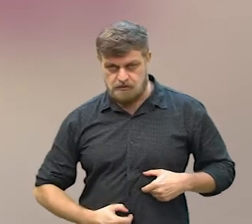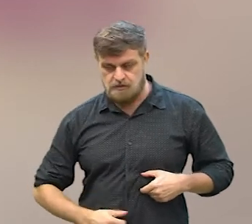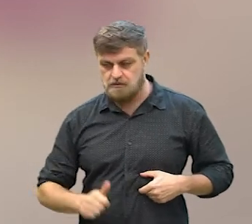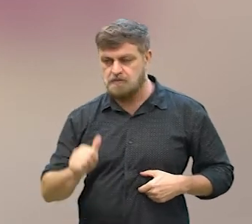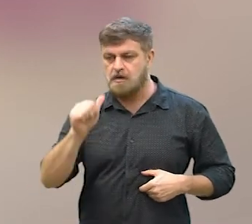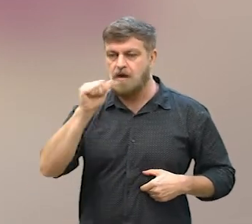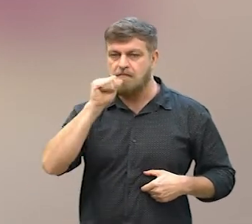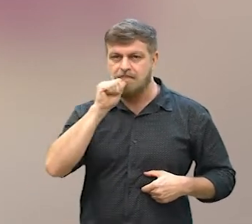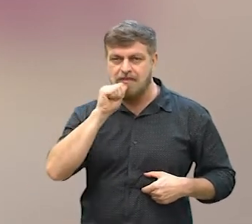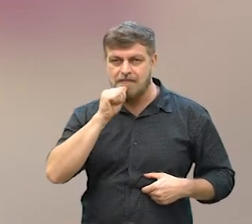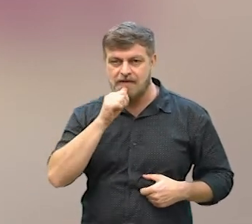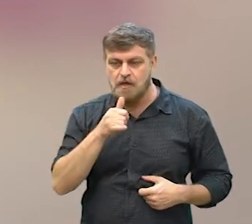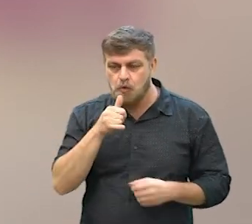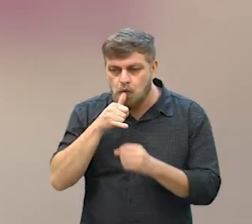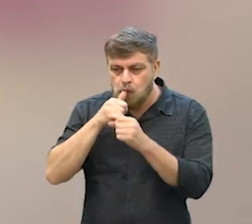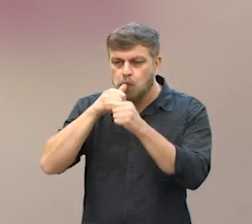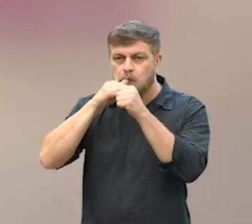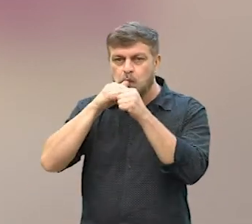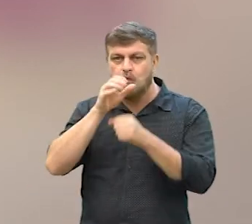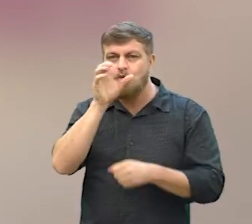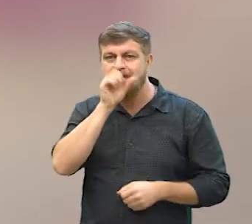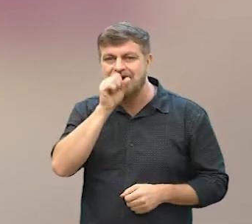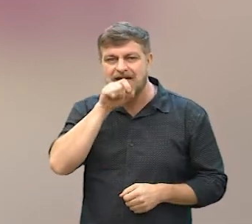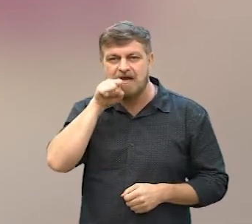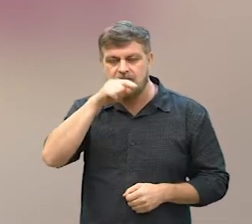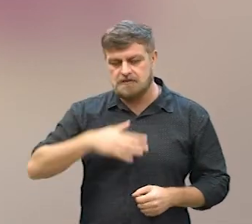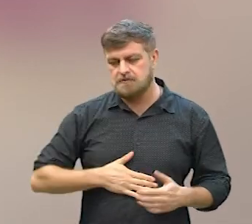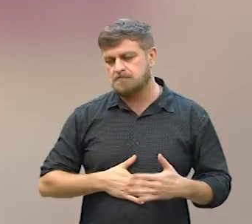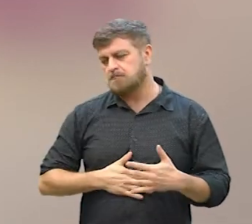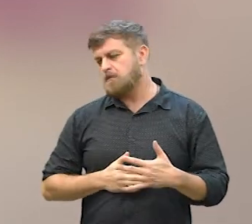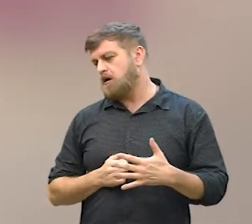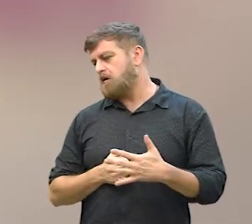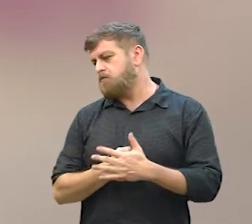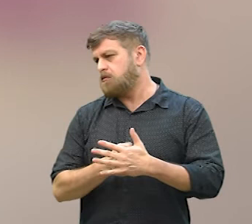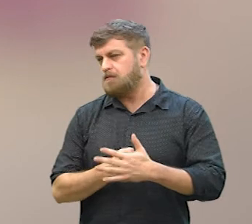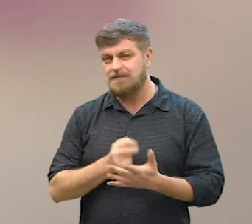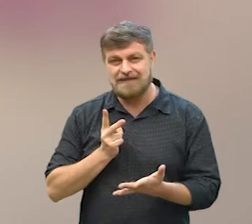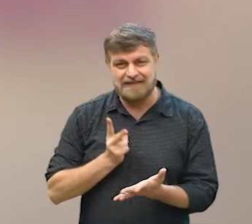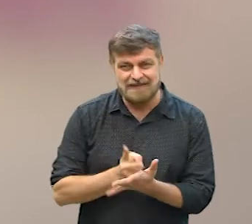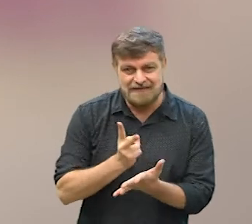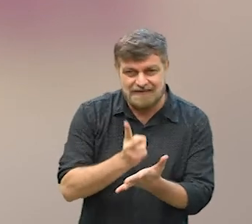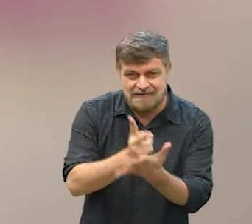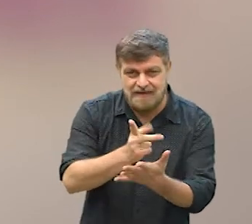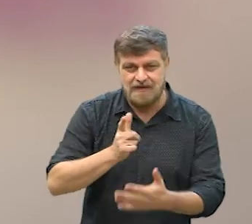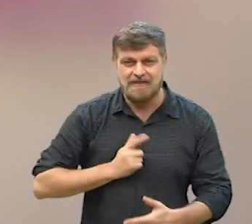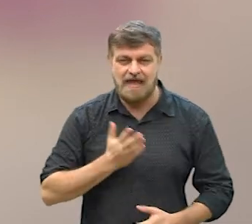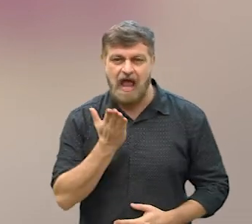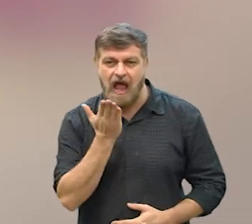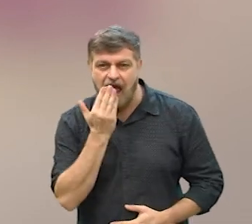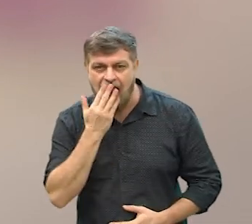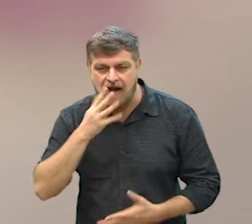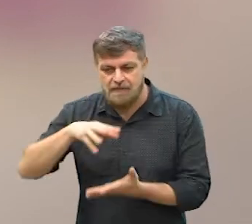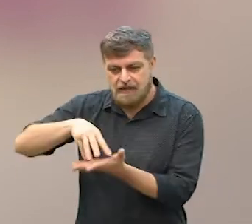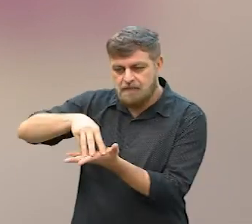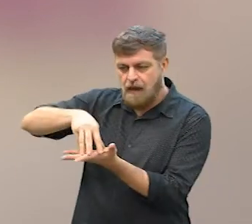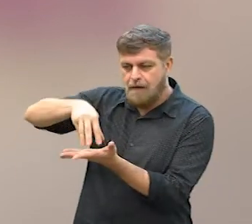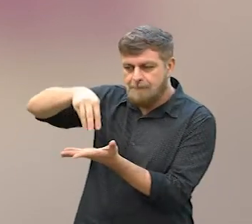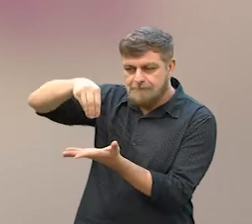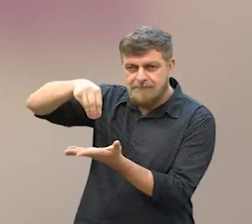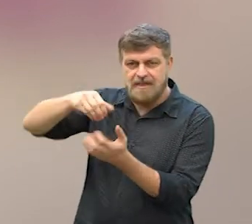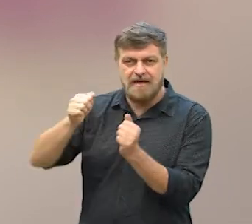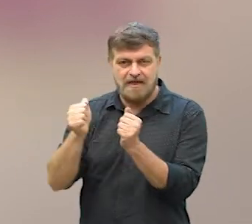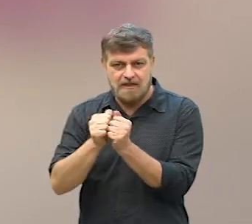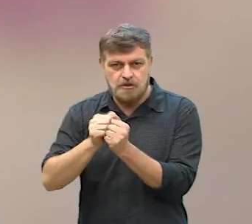seu estômago, e vai fazer com que você realmente se sinta mais saciada. Sempre colocar alimentos como uma pera com